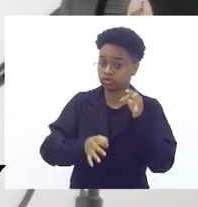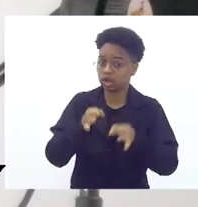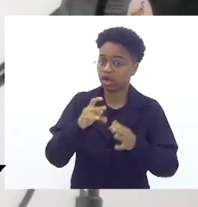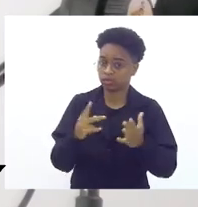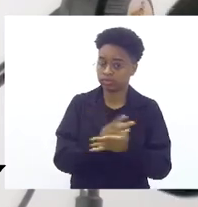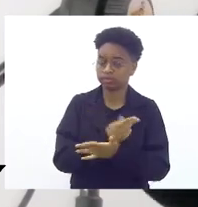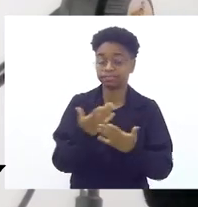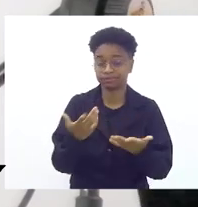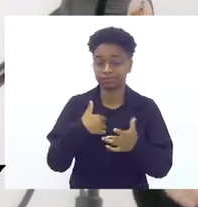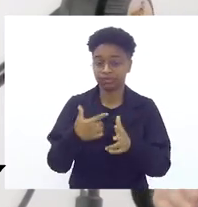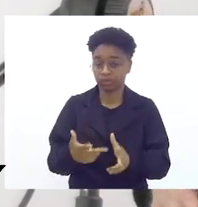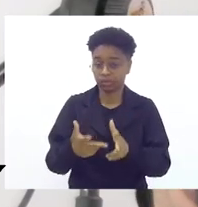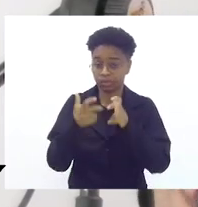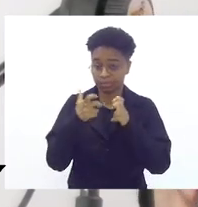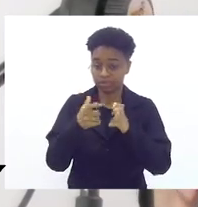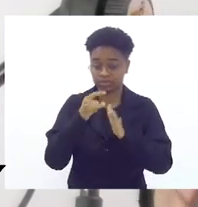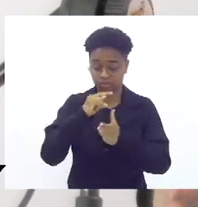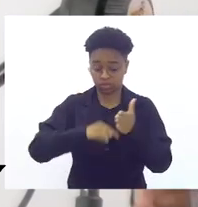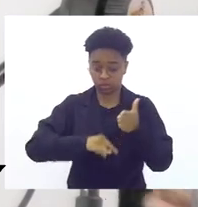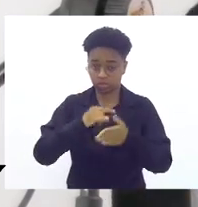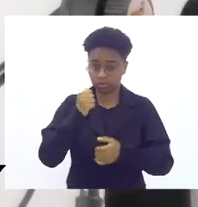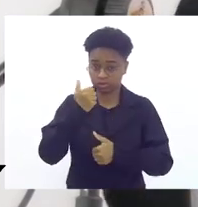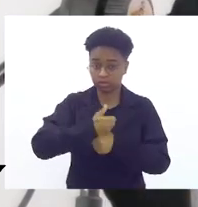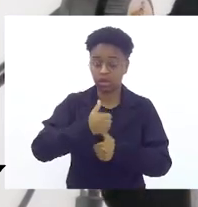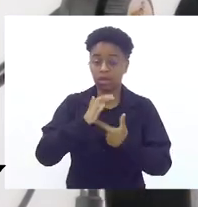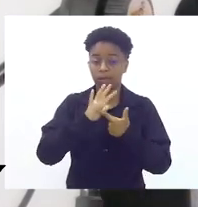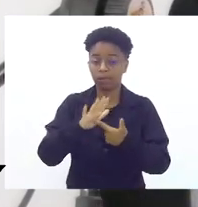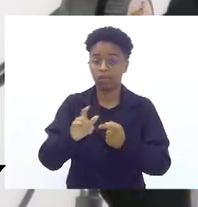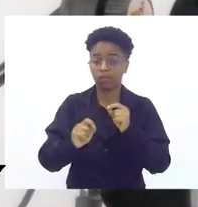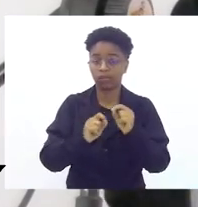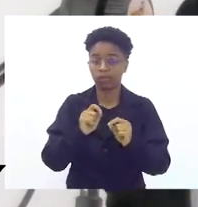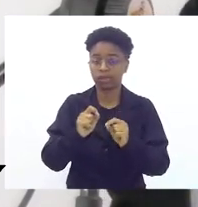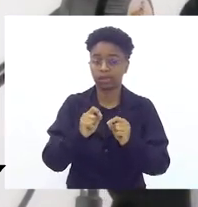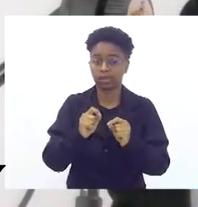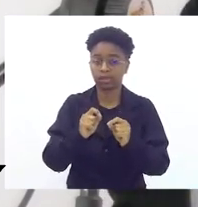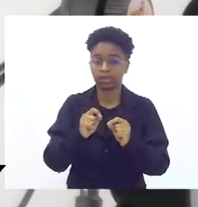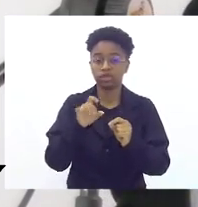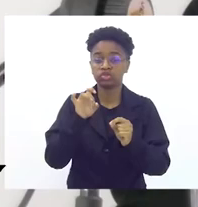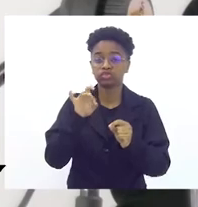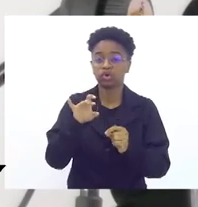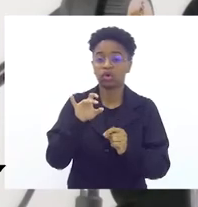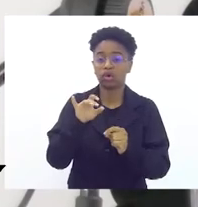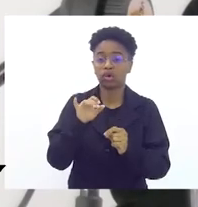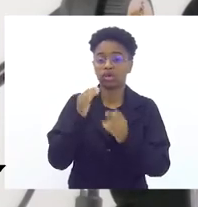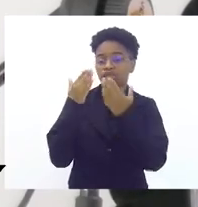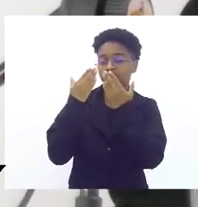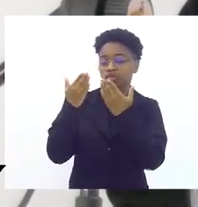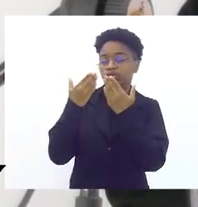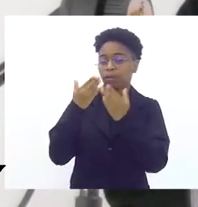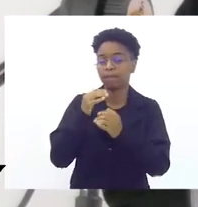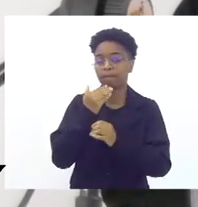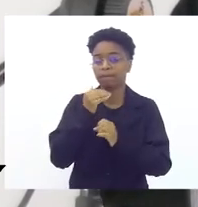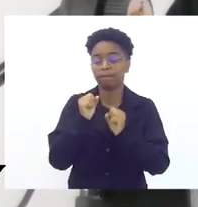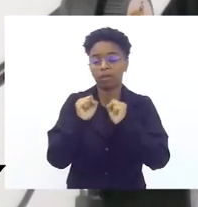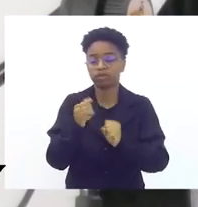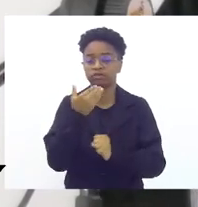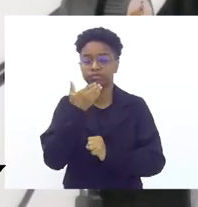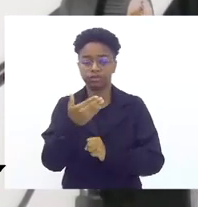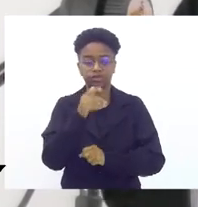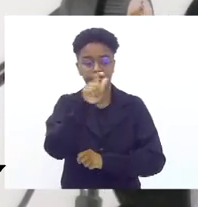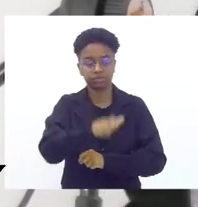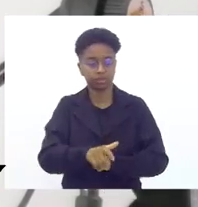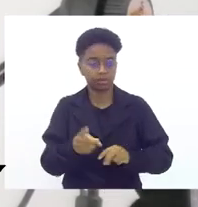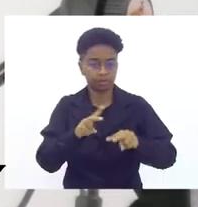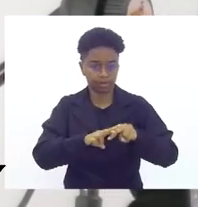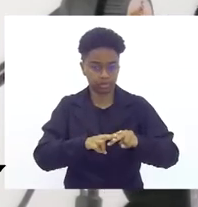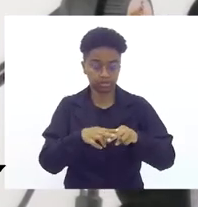substitutivo um fala sobre indício robusto subjetivo basta indícios né para pedir uma prisão de alguém então